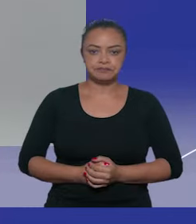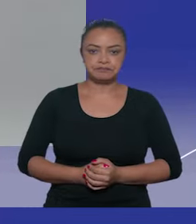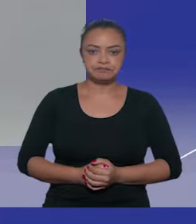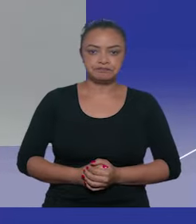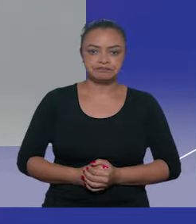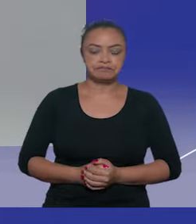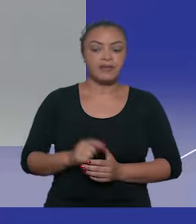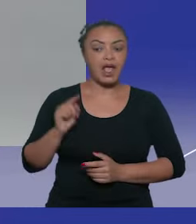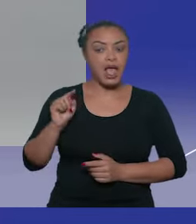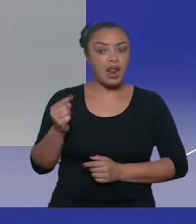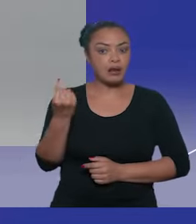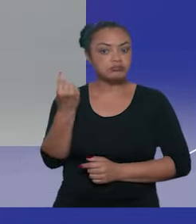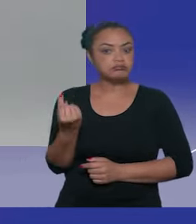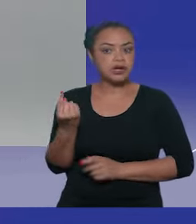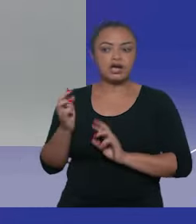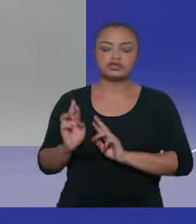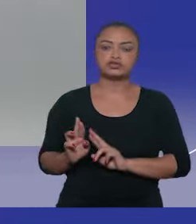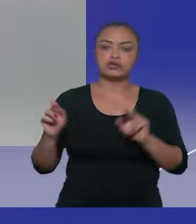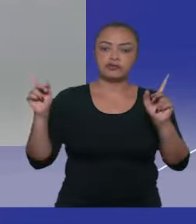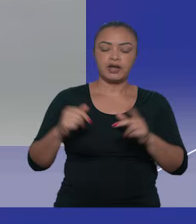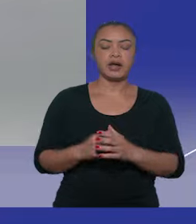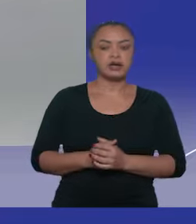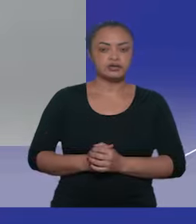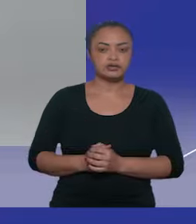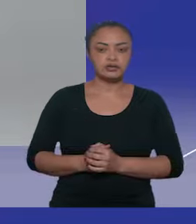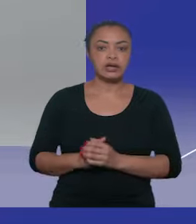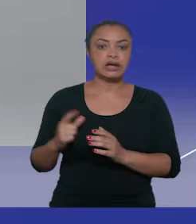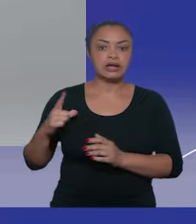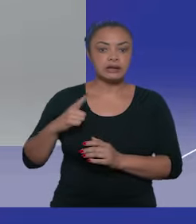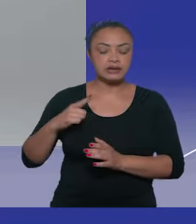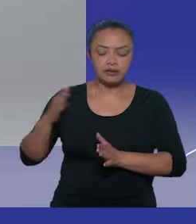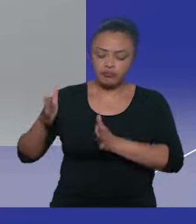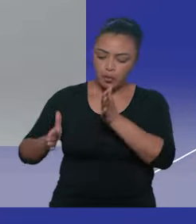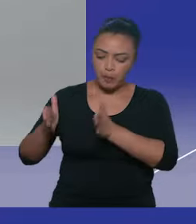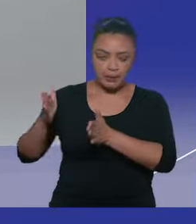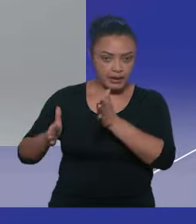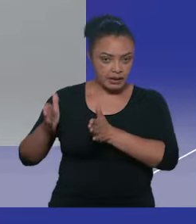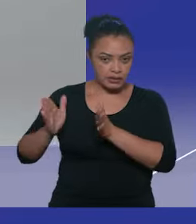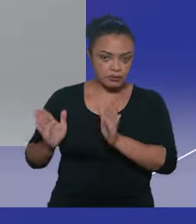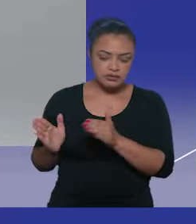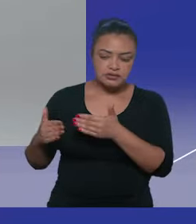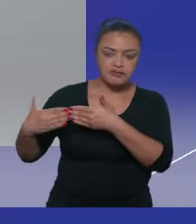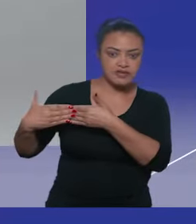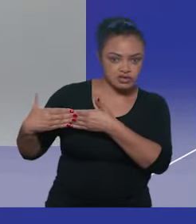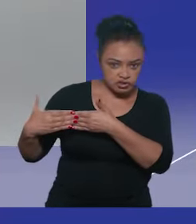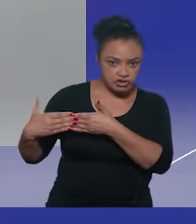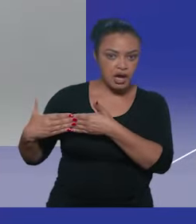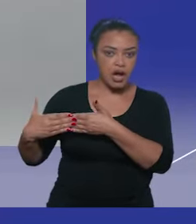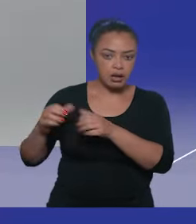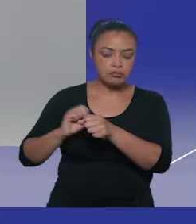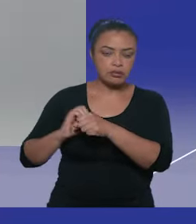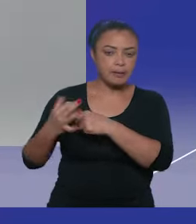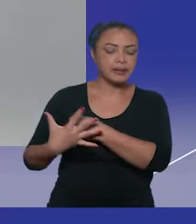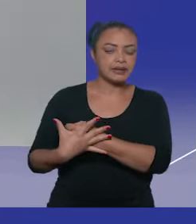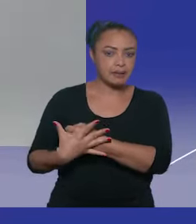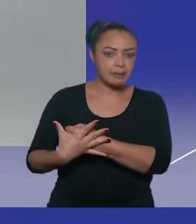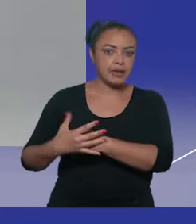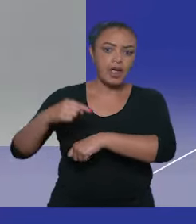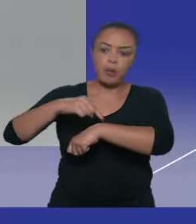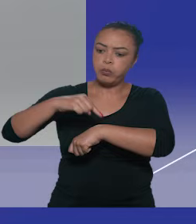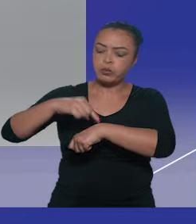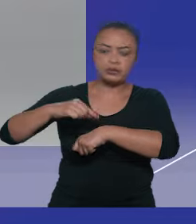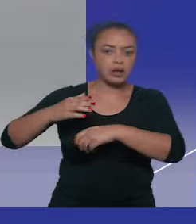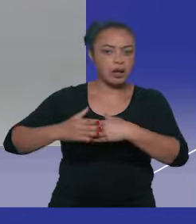que destoa desse ciclo. A China teve um ciclo muito específico na pandemia, eles se fecharam muito mais, por muito